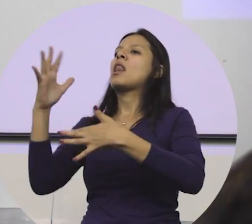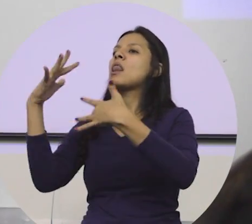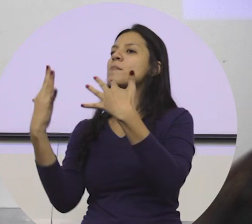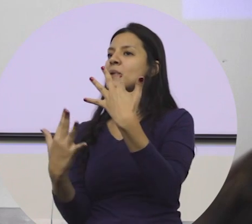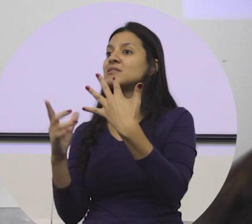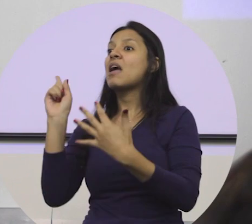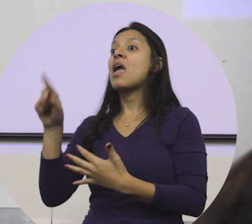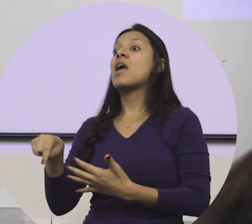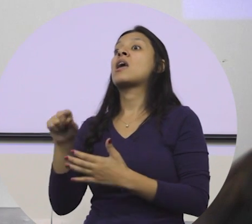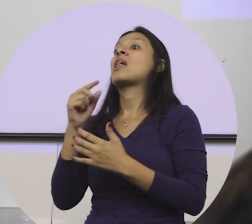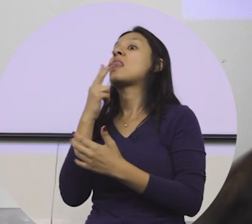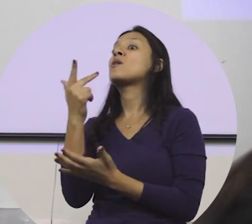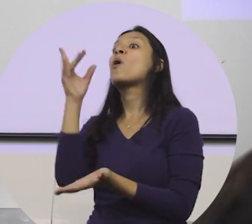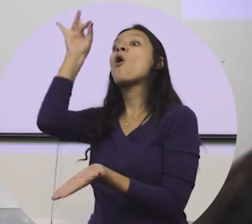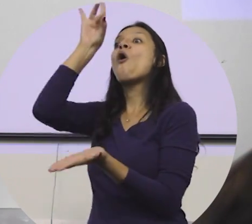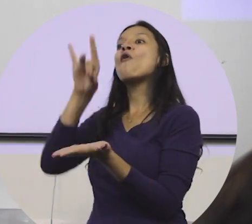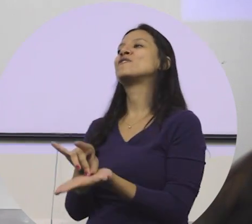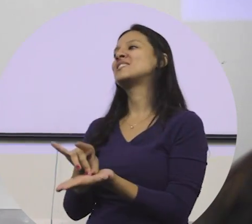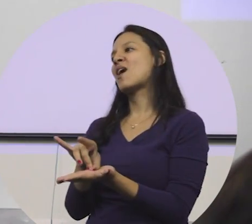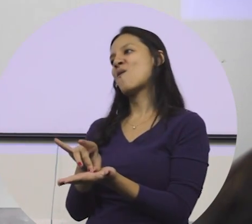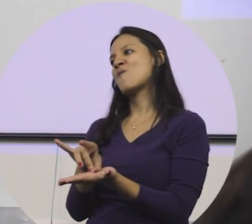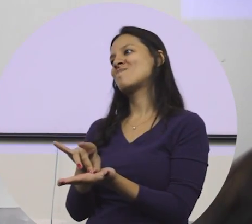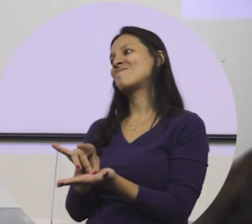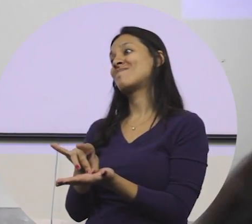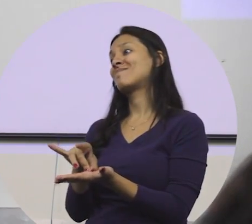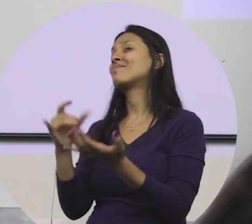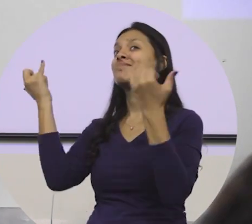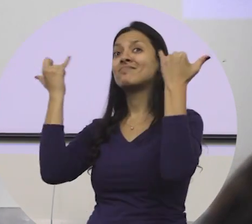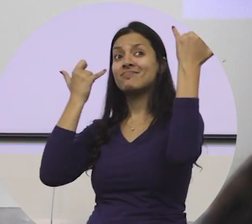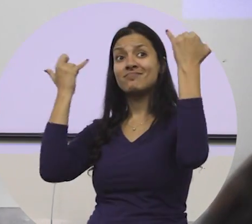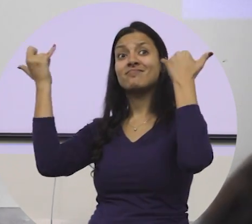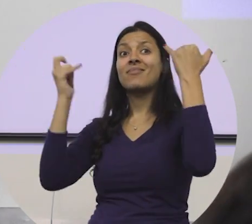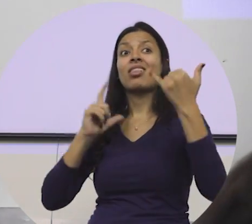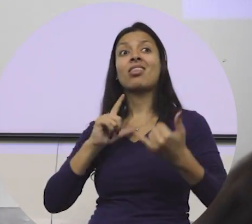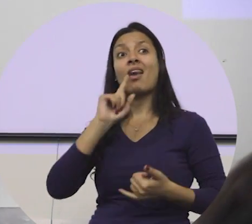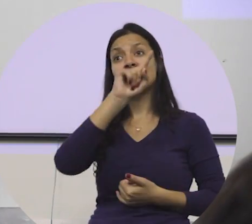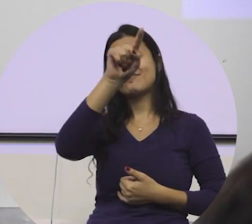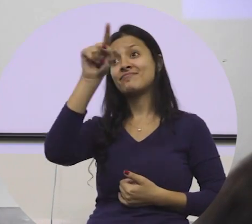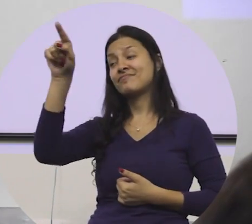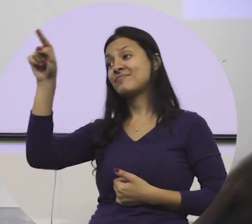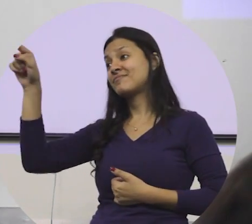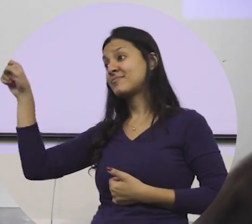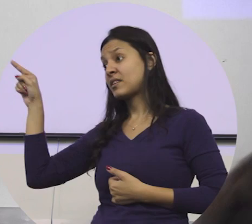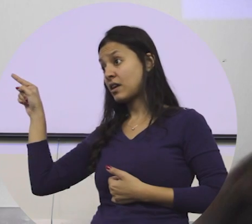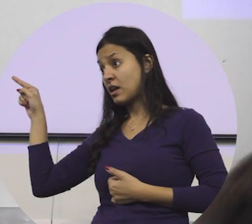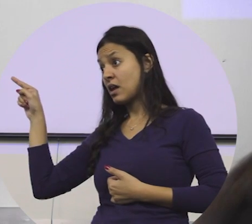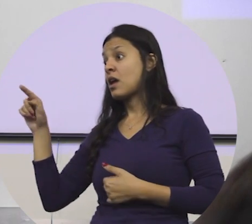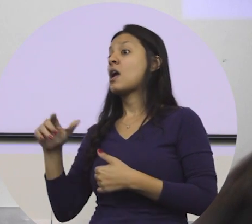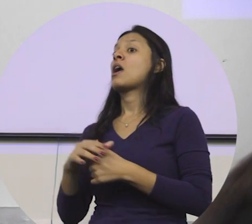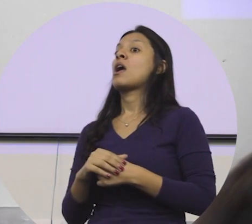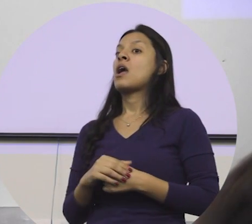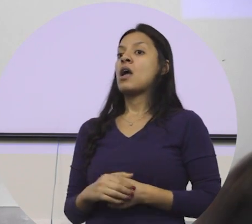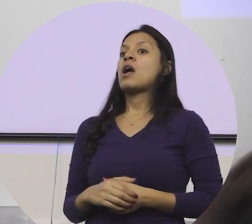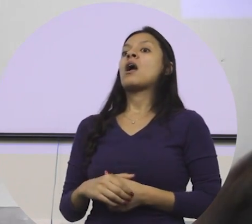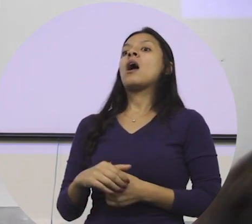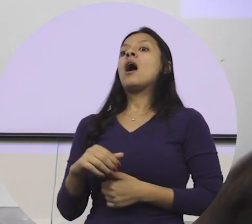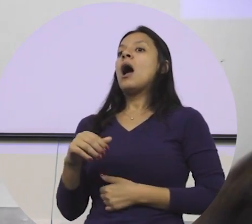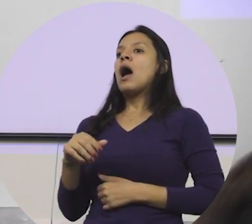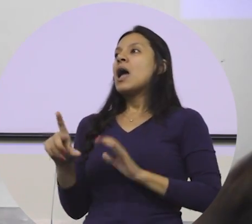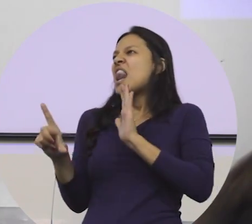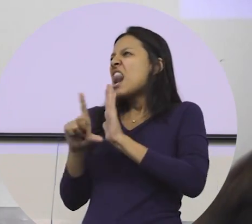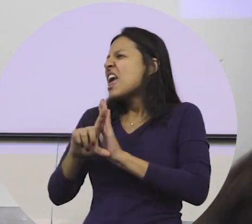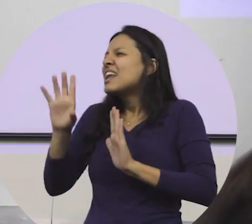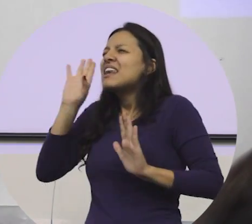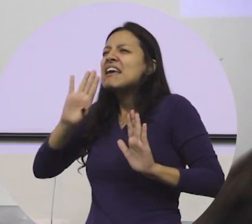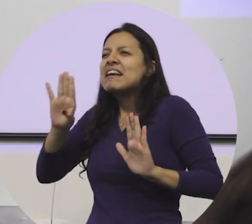língua oficial. Né? Eu ainda escuto isso. E, na verdade, eu também, quando a lei, naquele alvoroço da lei, né? Nossa,